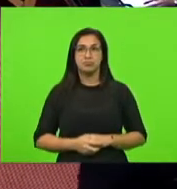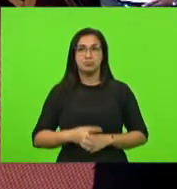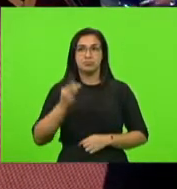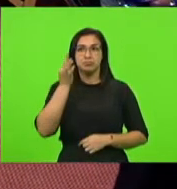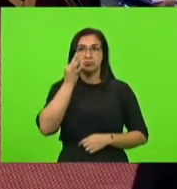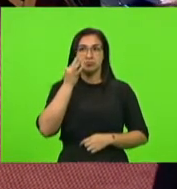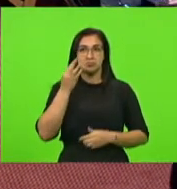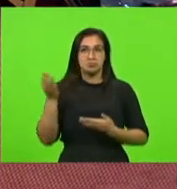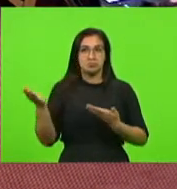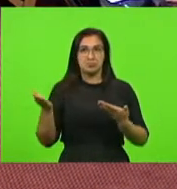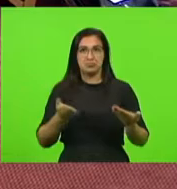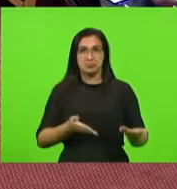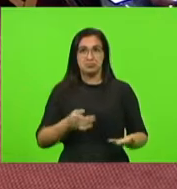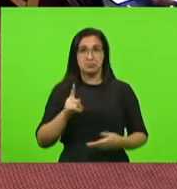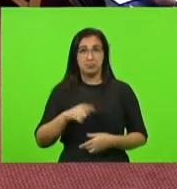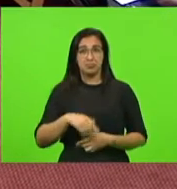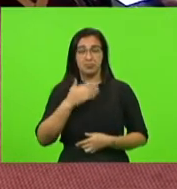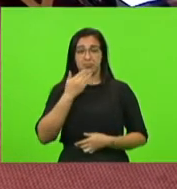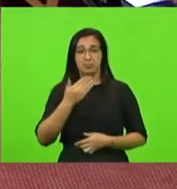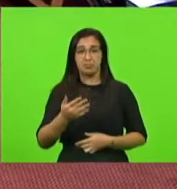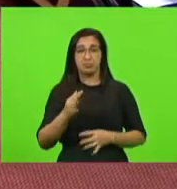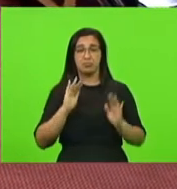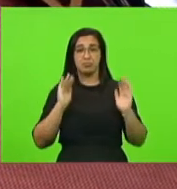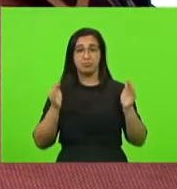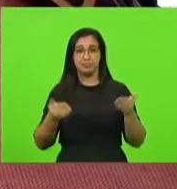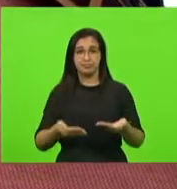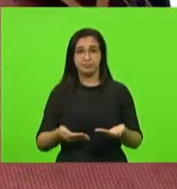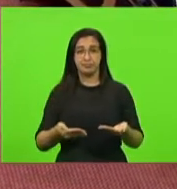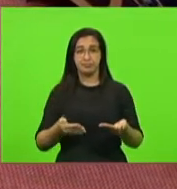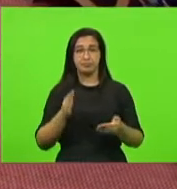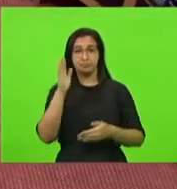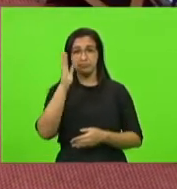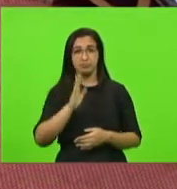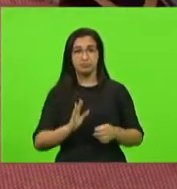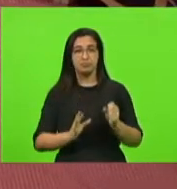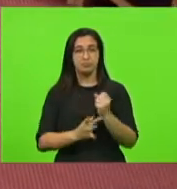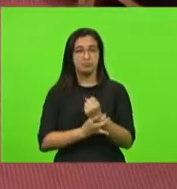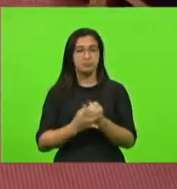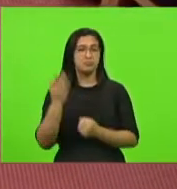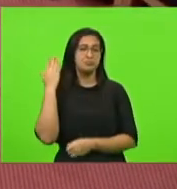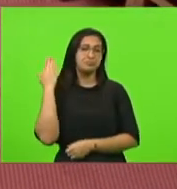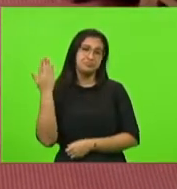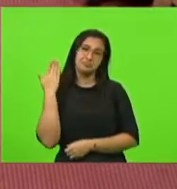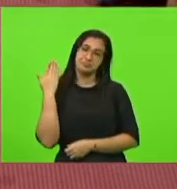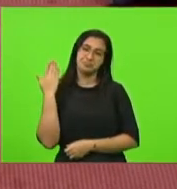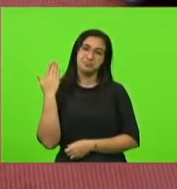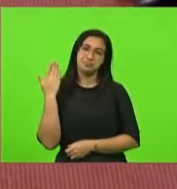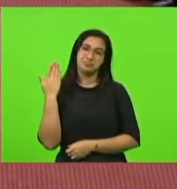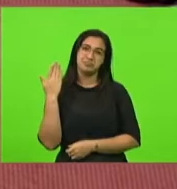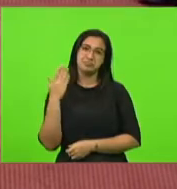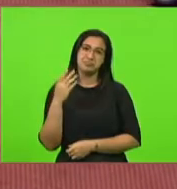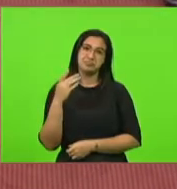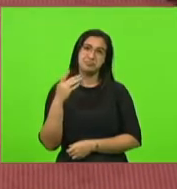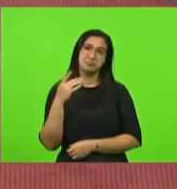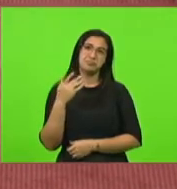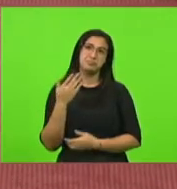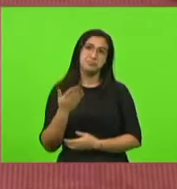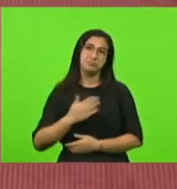Krelin. Essa é uma demanda que surgiu do Fórum Nacional de Segurança. Na época, o sargento